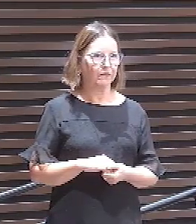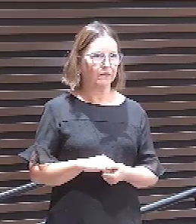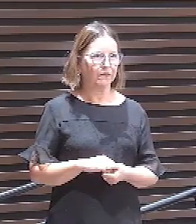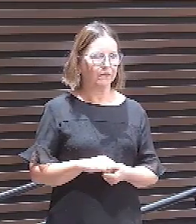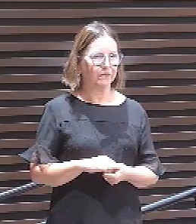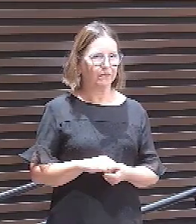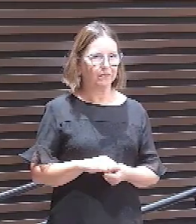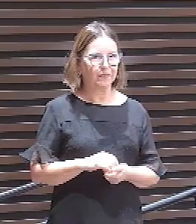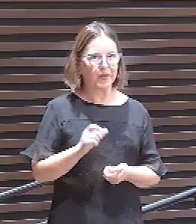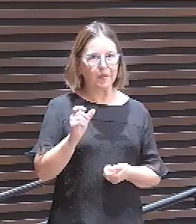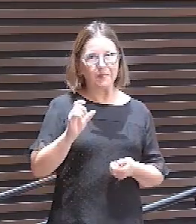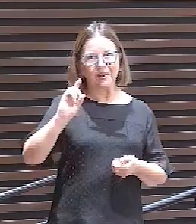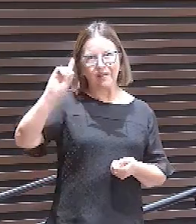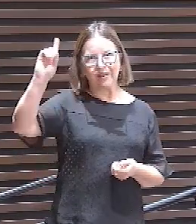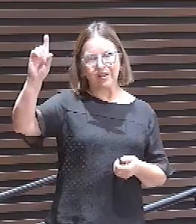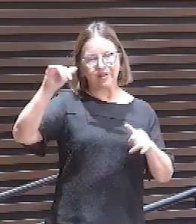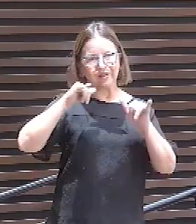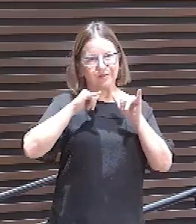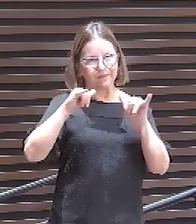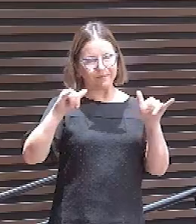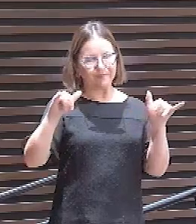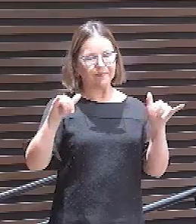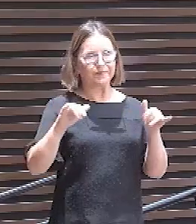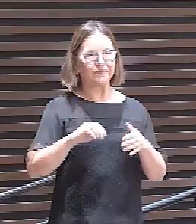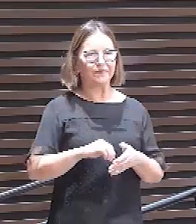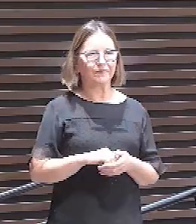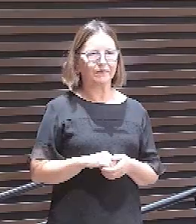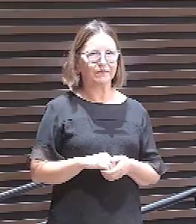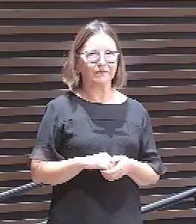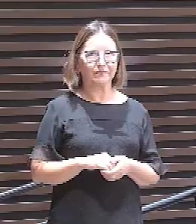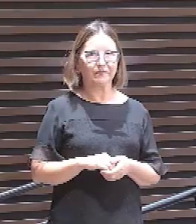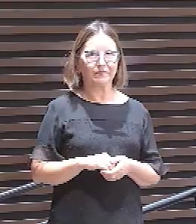Assim diz a palavra de Deus.